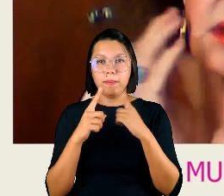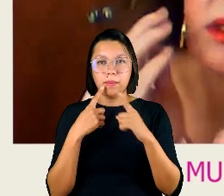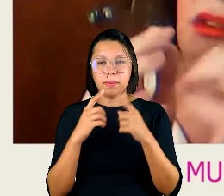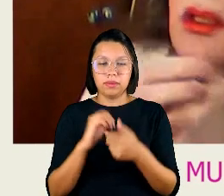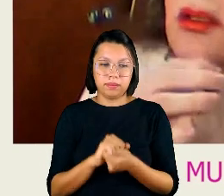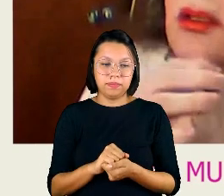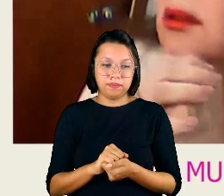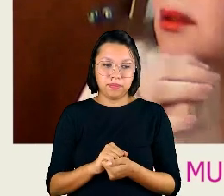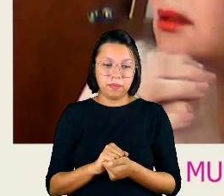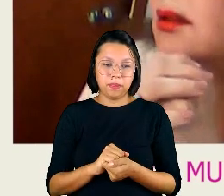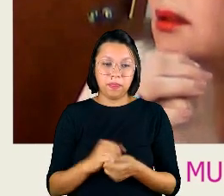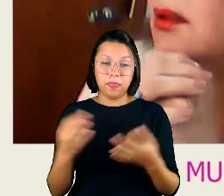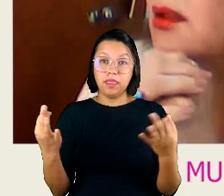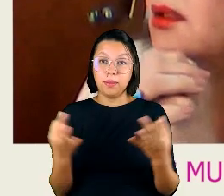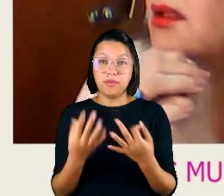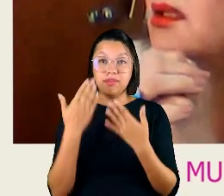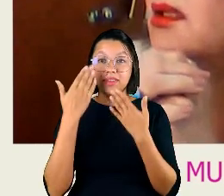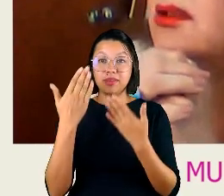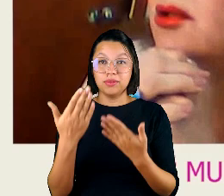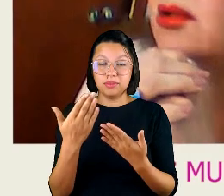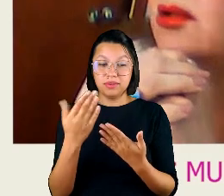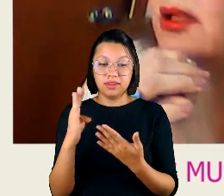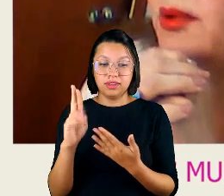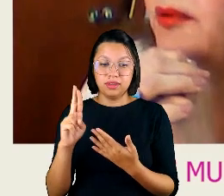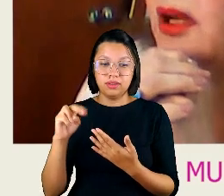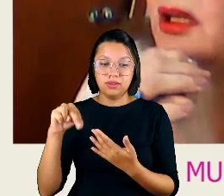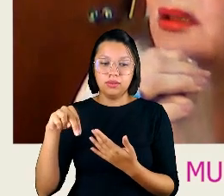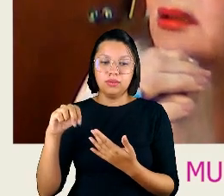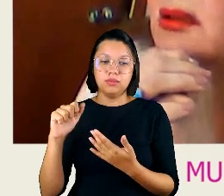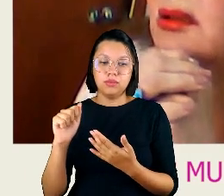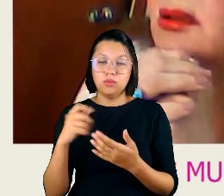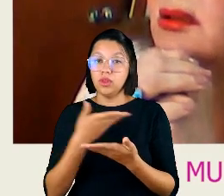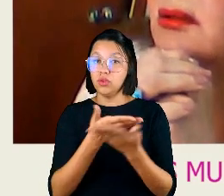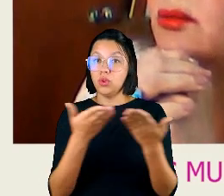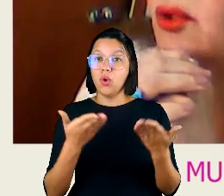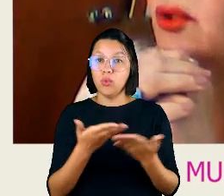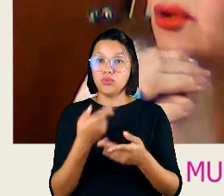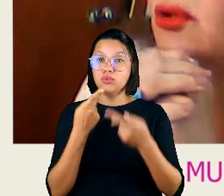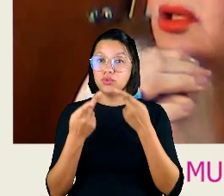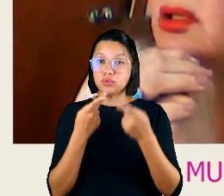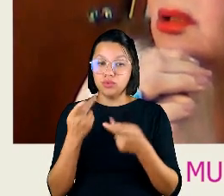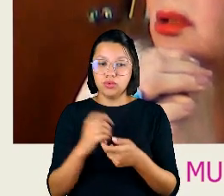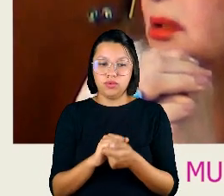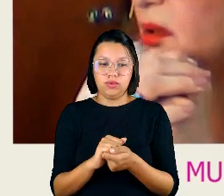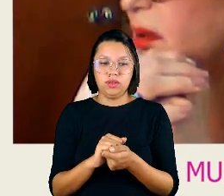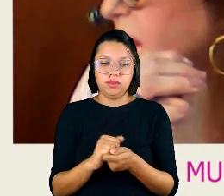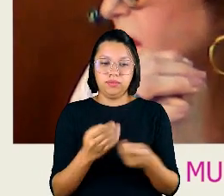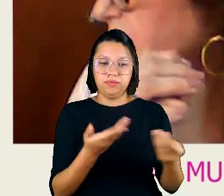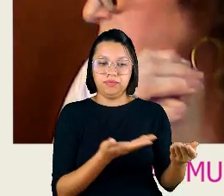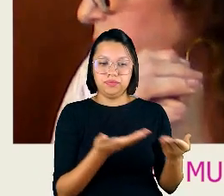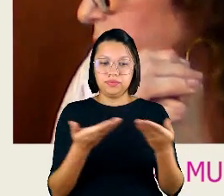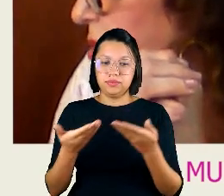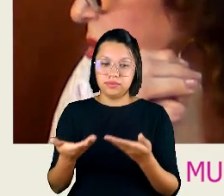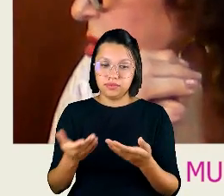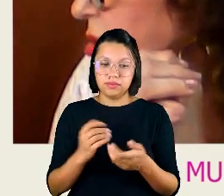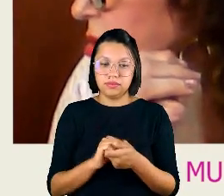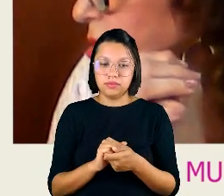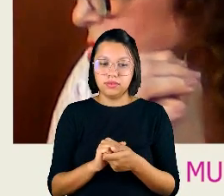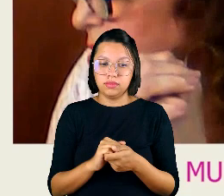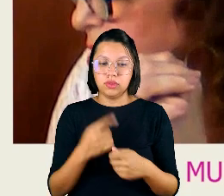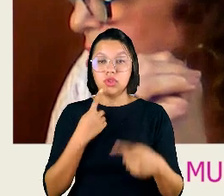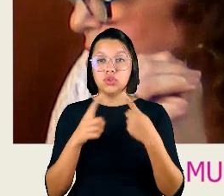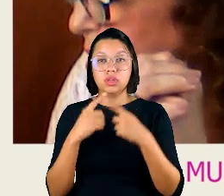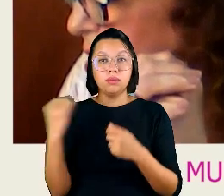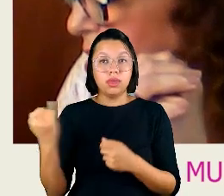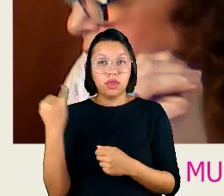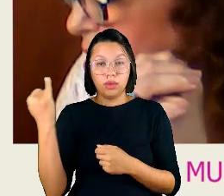muito obrigada, Bruna, e obrigada a todas que comentaram e trouxeram esse debate importante. Enfim, acho que